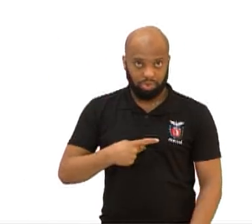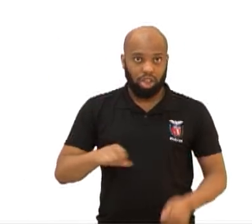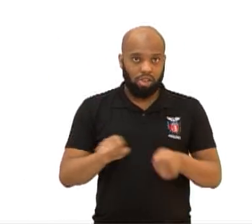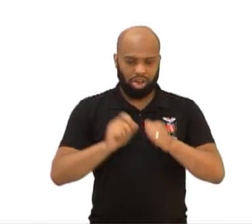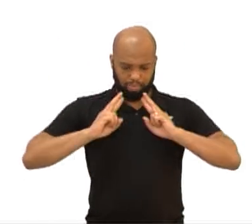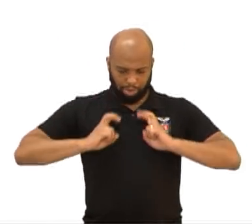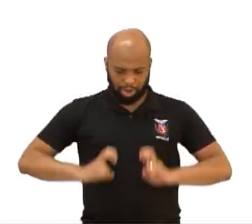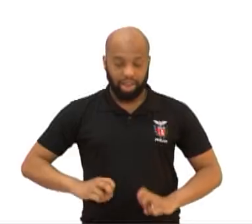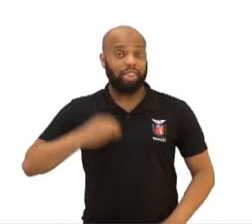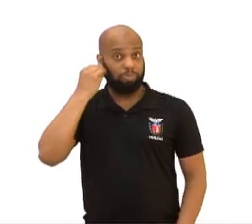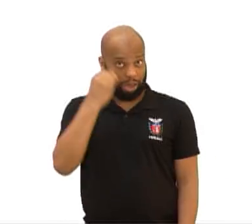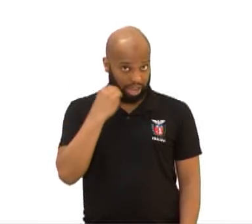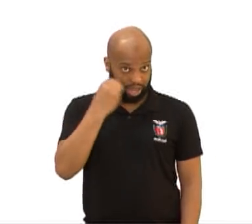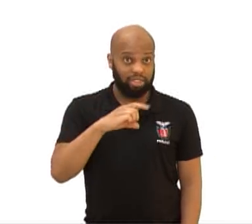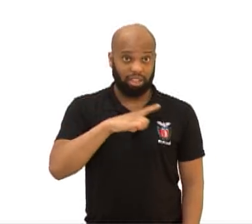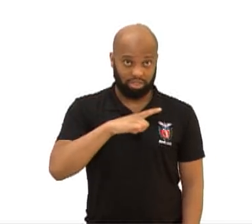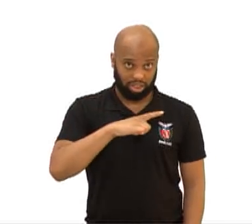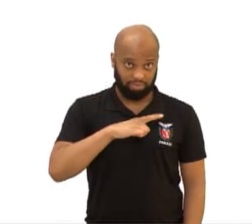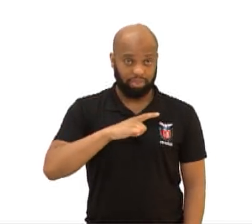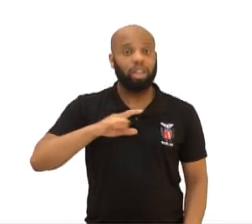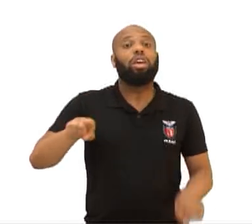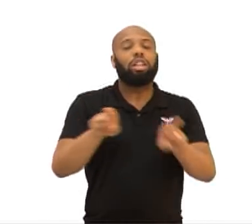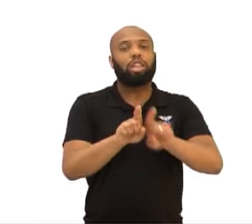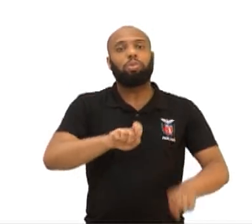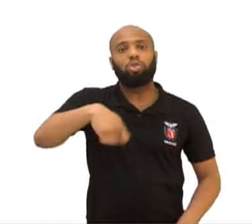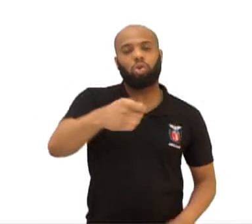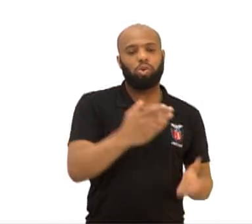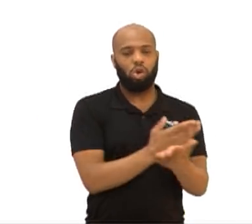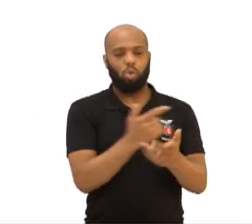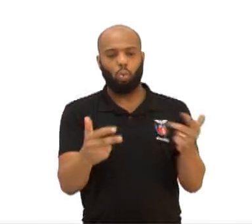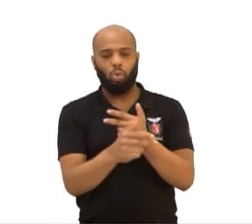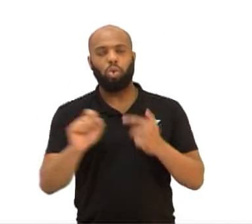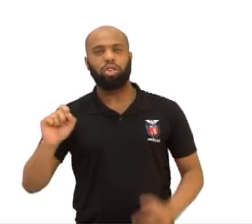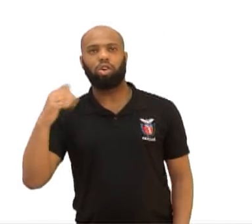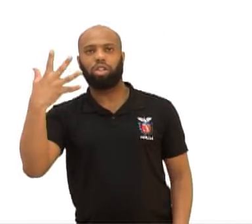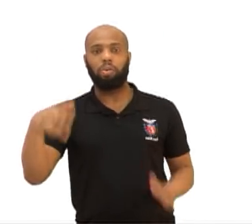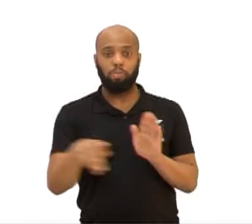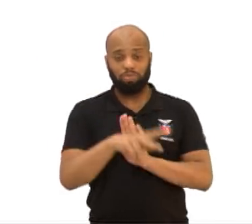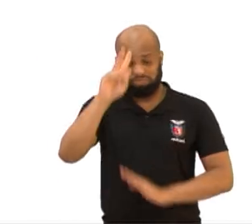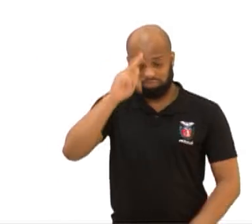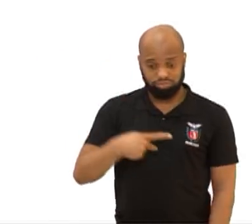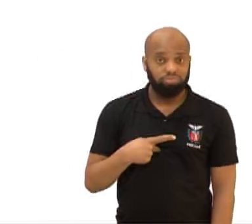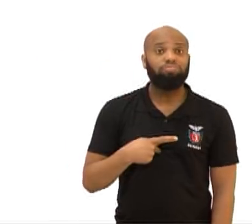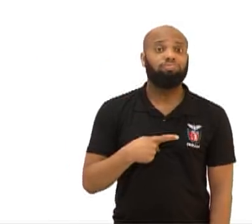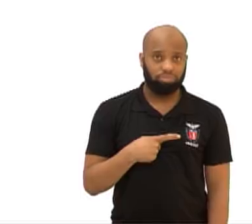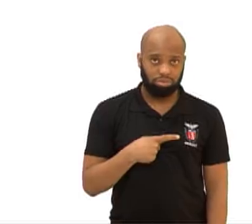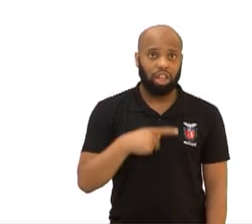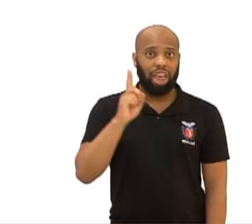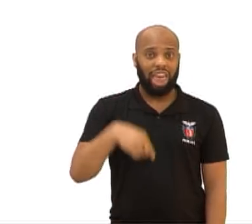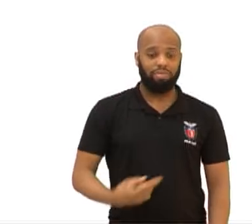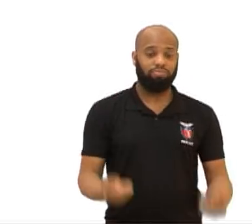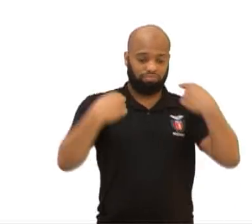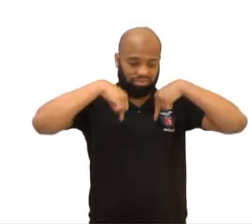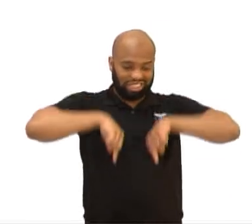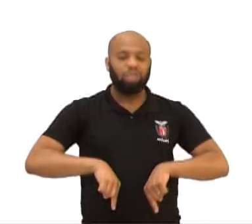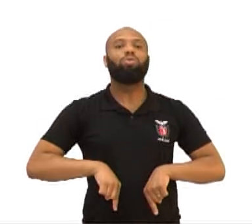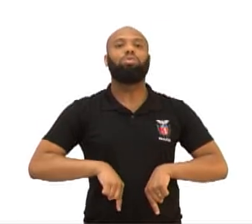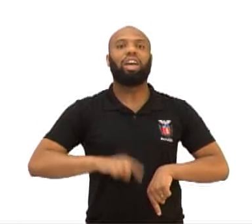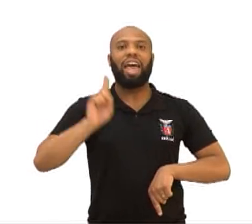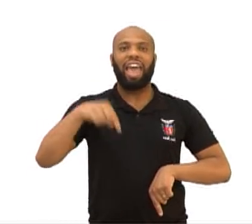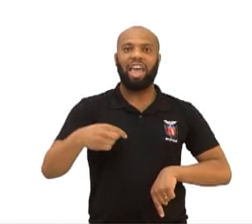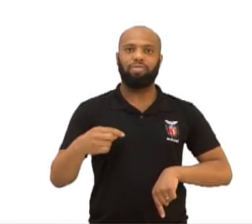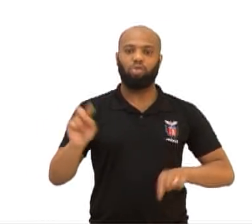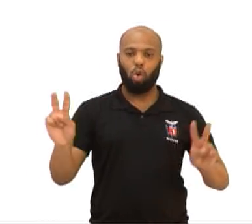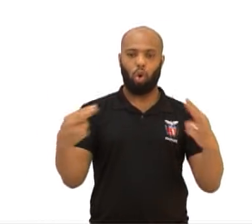sobre as próprias experiências ou sobre o que ocorre de mais íntimo em si próprio, uma introversão, né? Um olhar